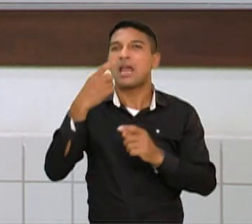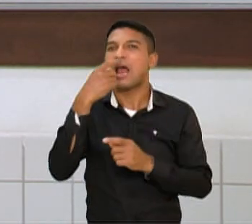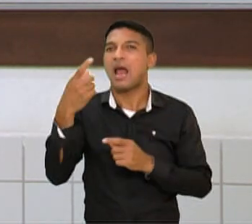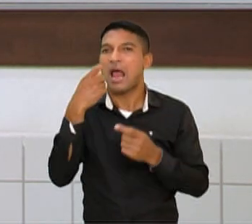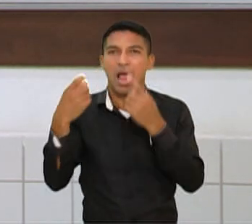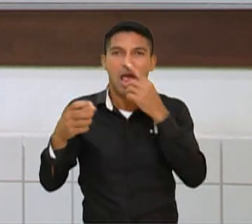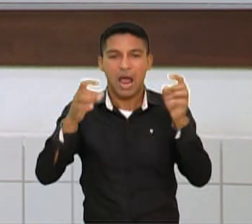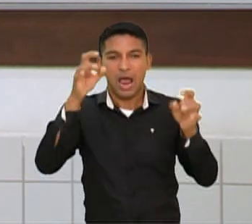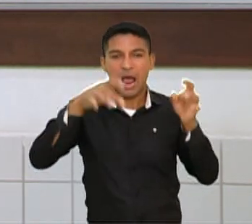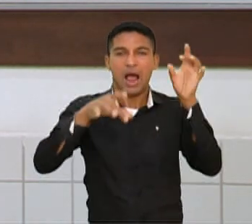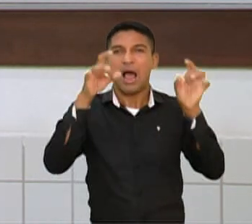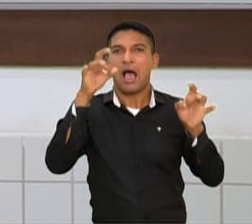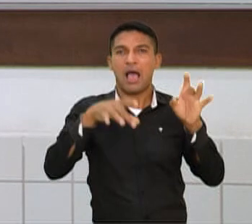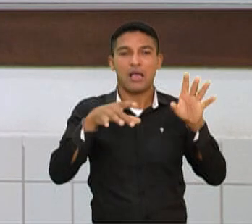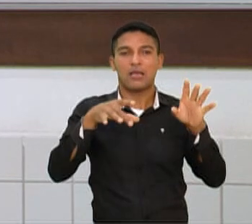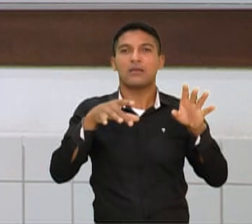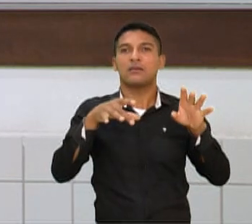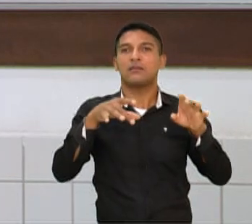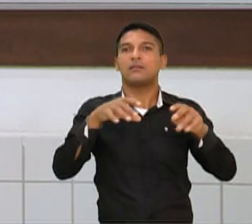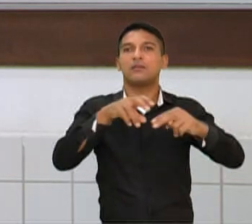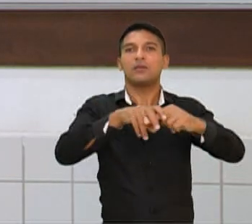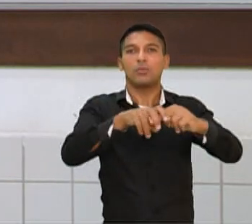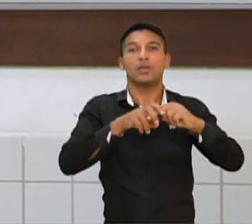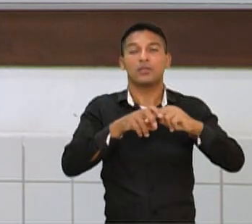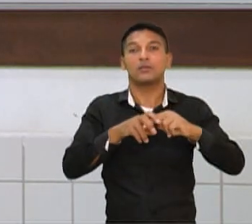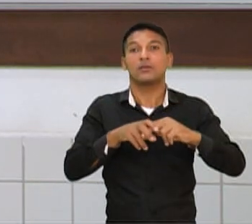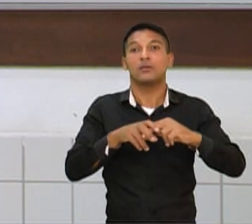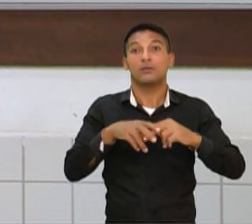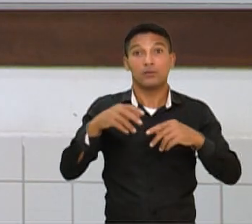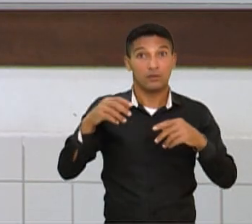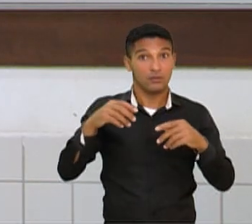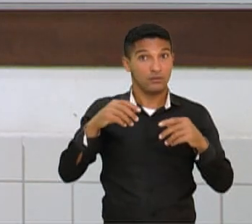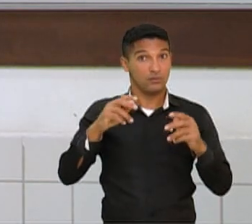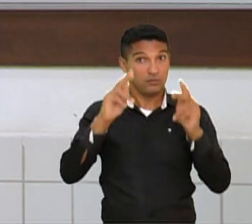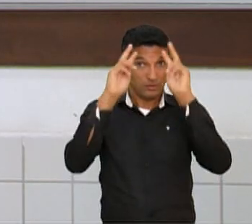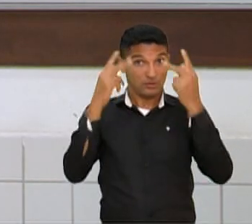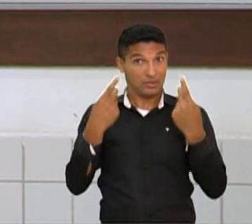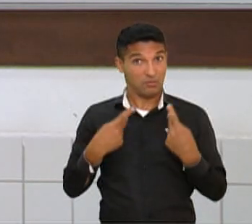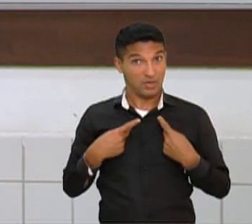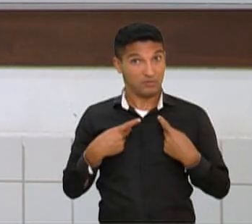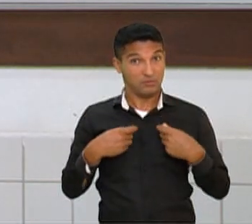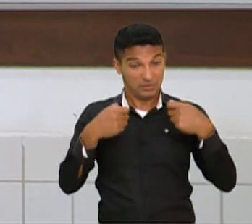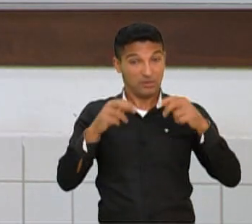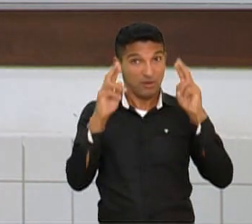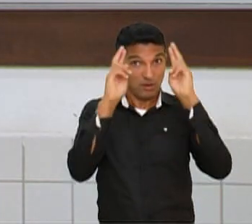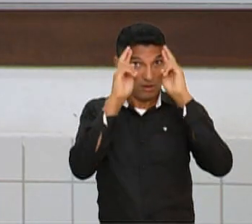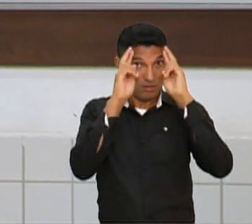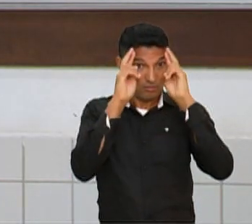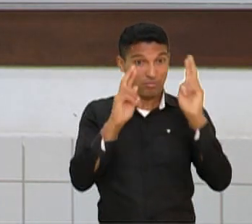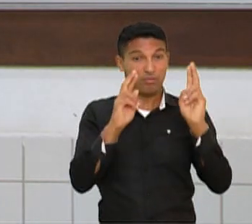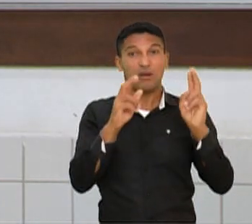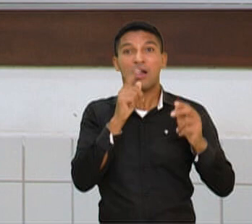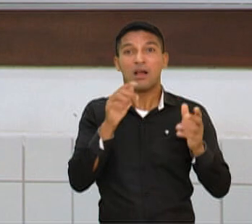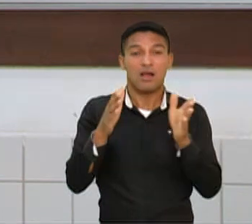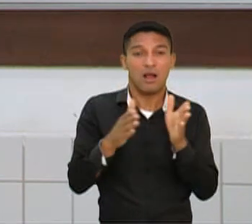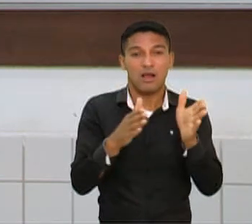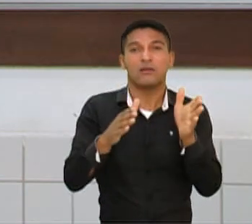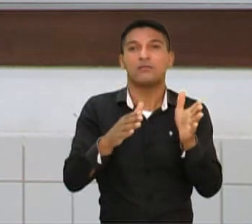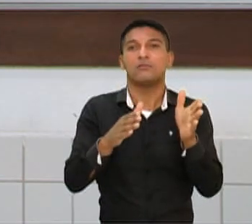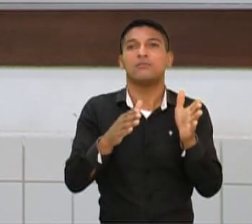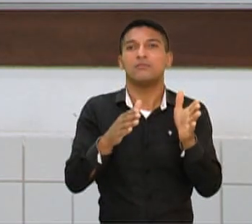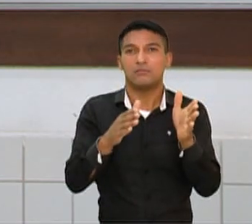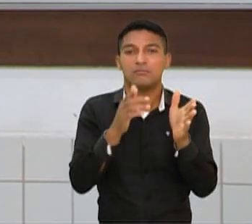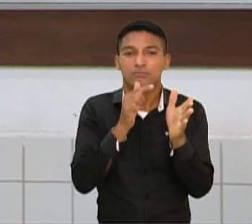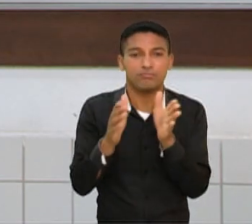temos e vemos literalmente que o papel do ser humano tem que ser mudado nesse sentido. Claro que alguns rios são os mais destacados dentro